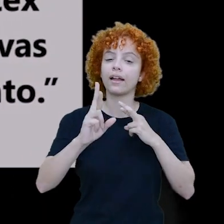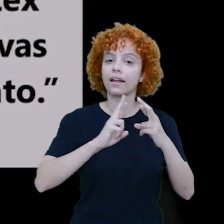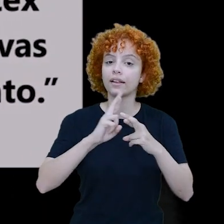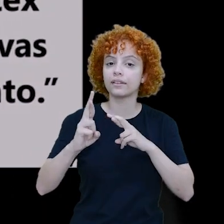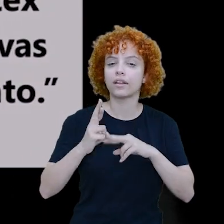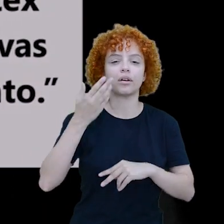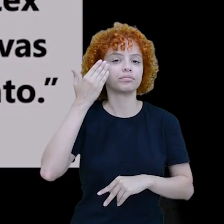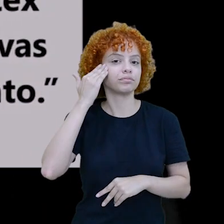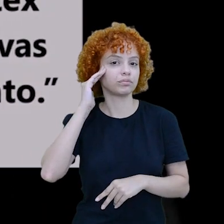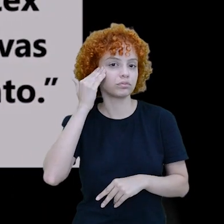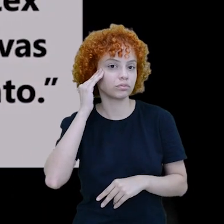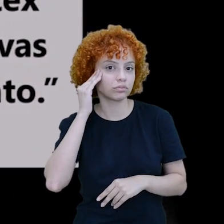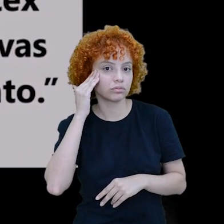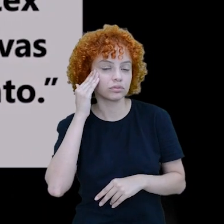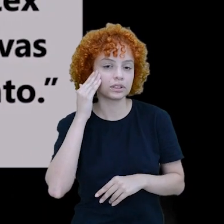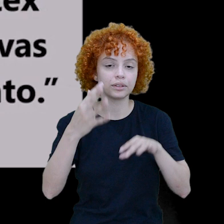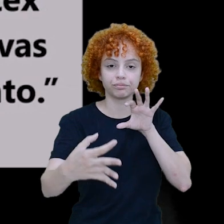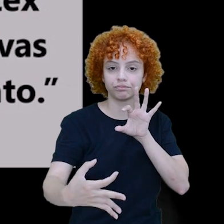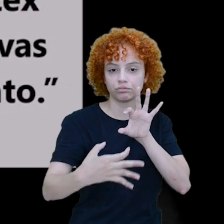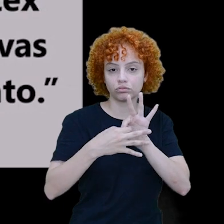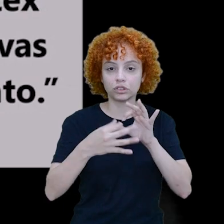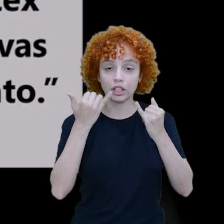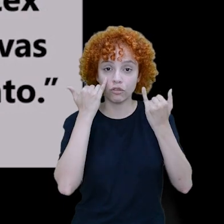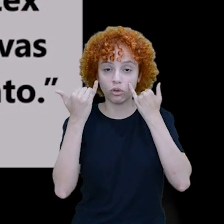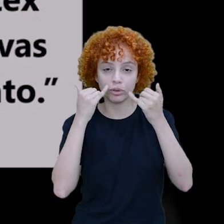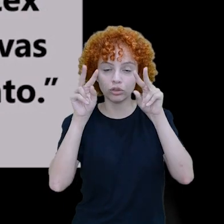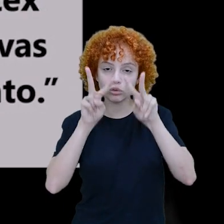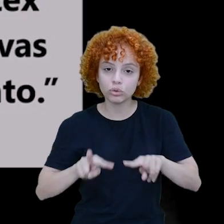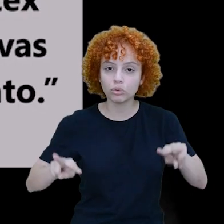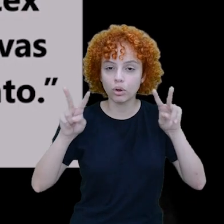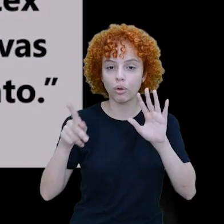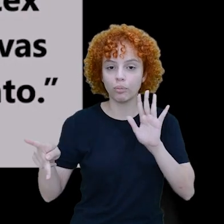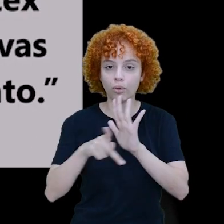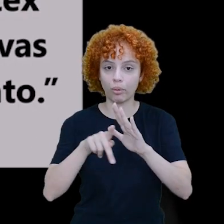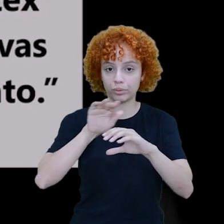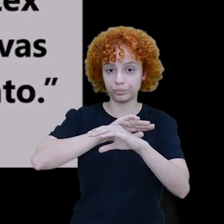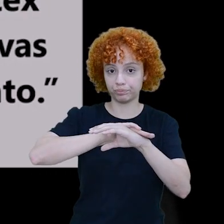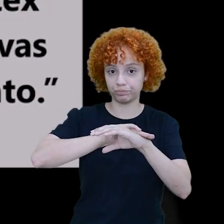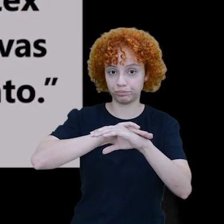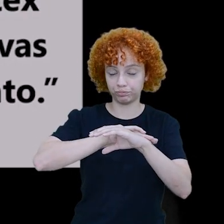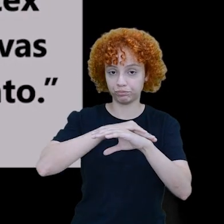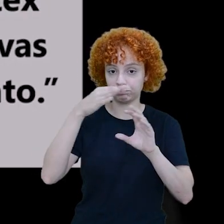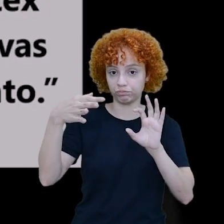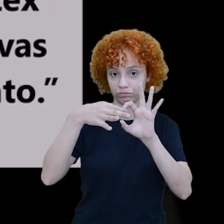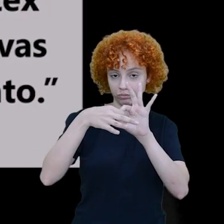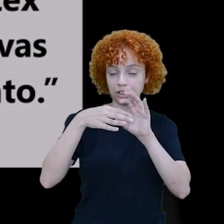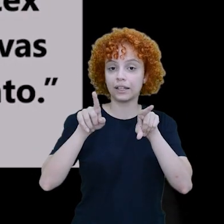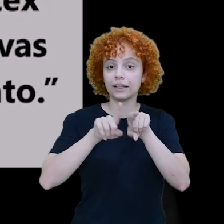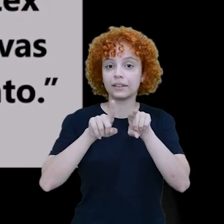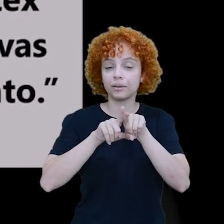está relacionado à interpretação, à integração de informações visuais que vêm do